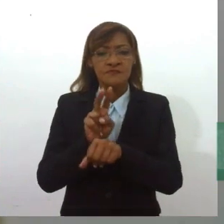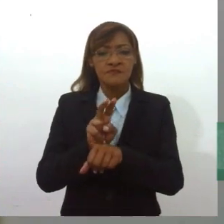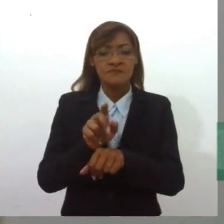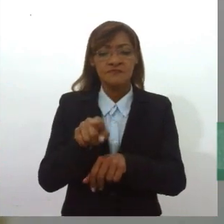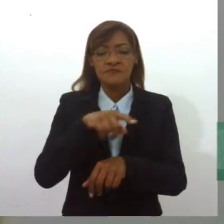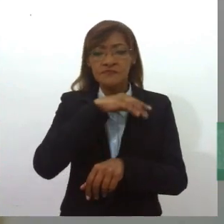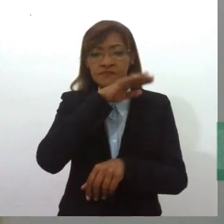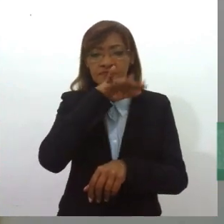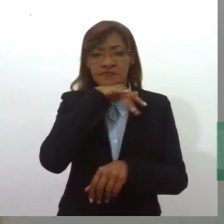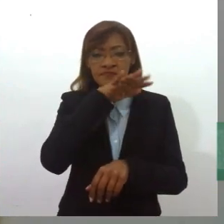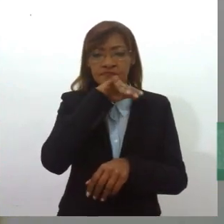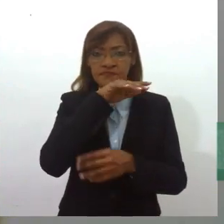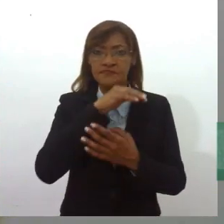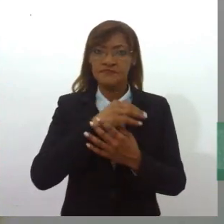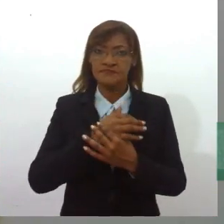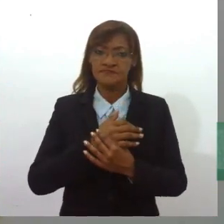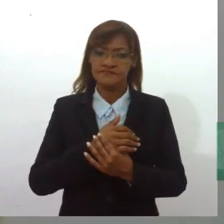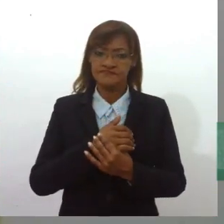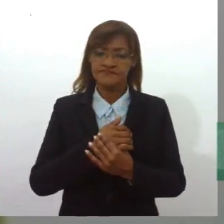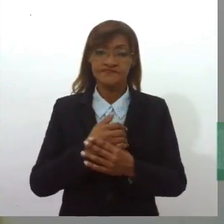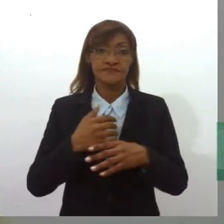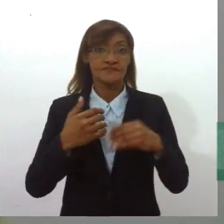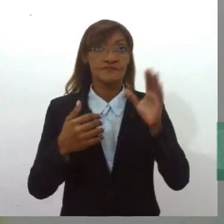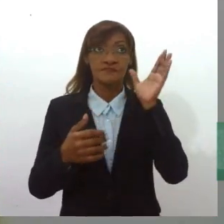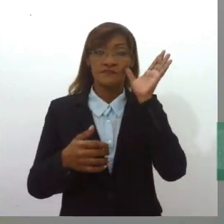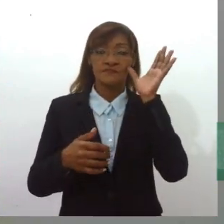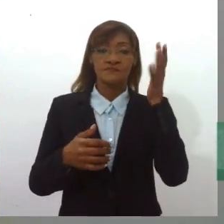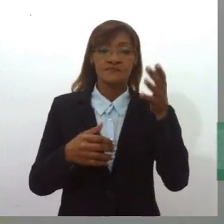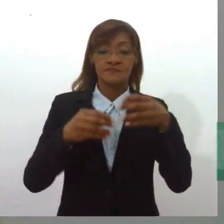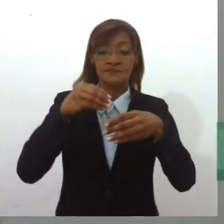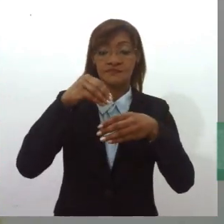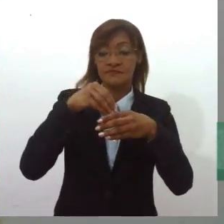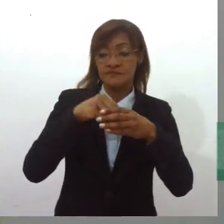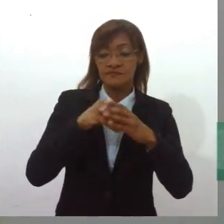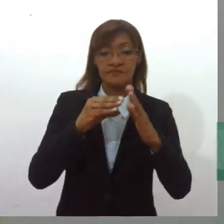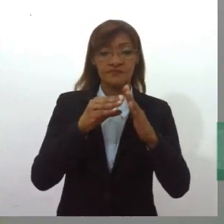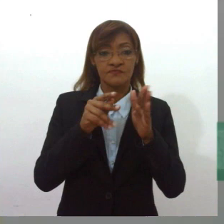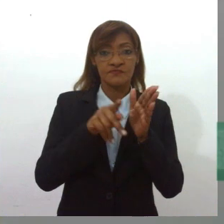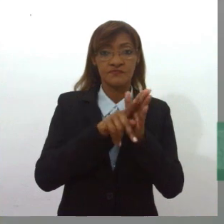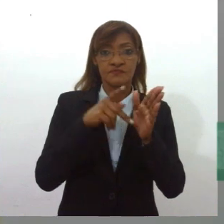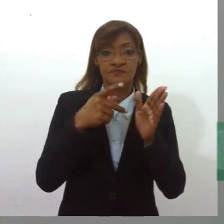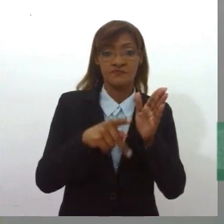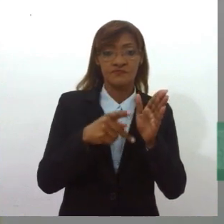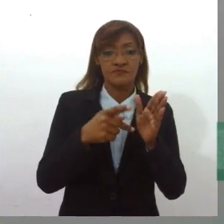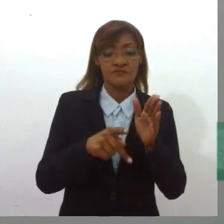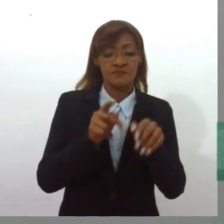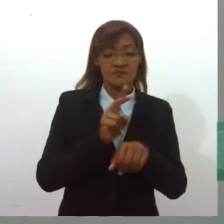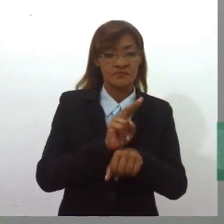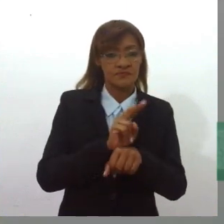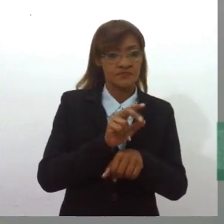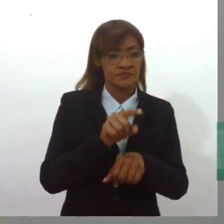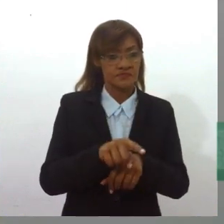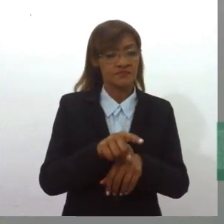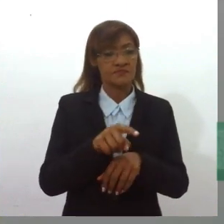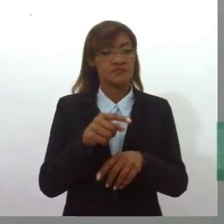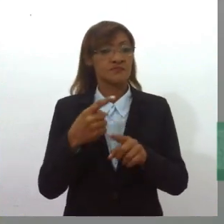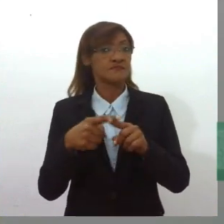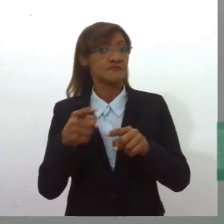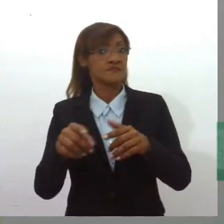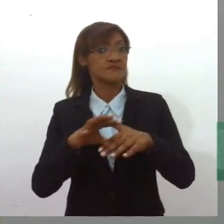um animal dentro de um Centro De Controle De Zoonoses eh ele for ser eutanasiado por conta né de uma doença